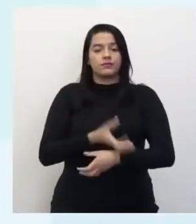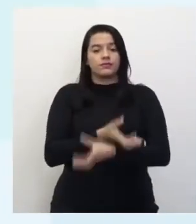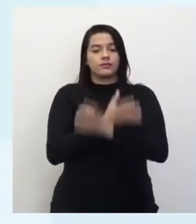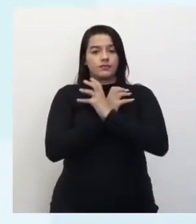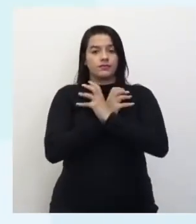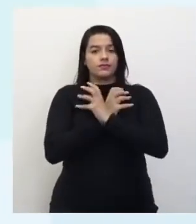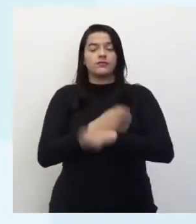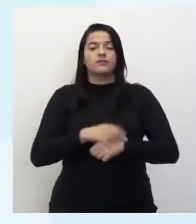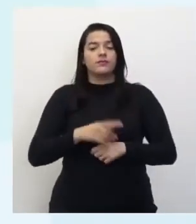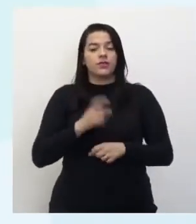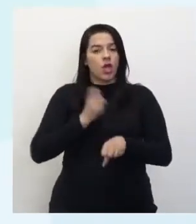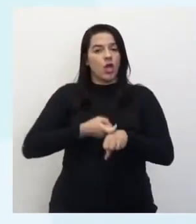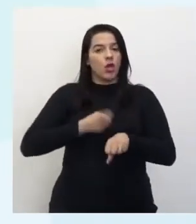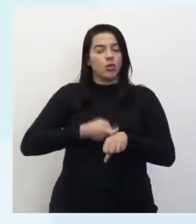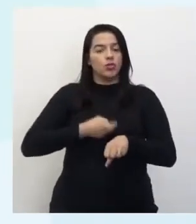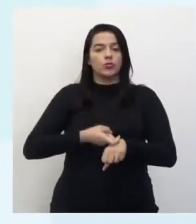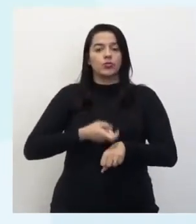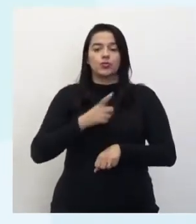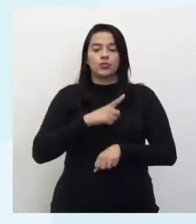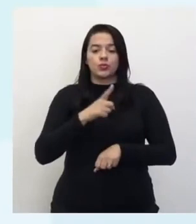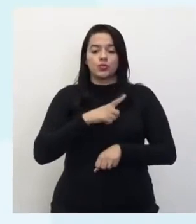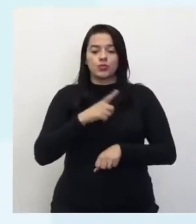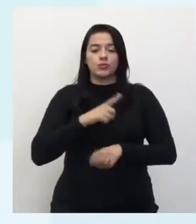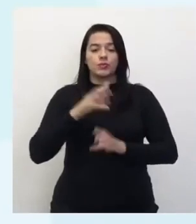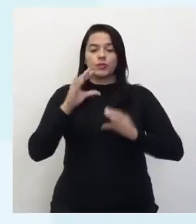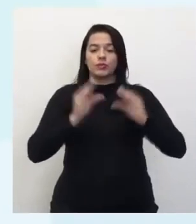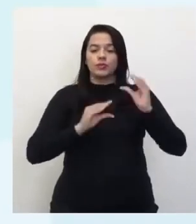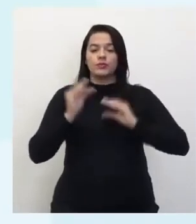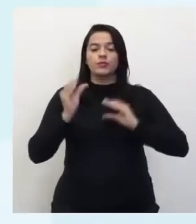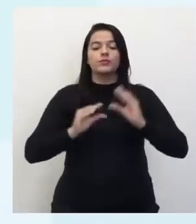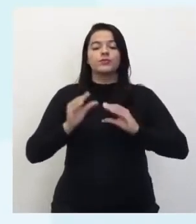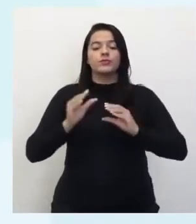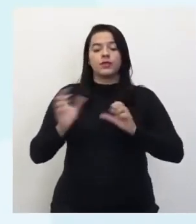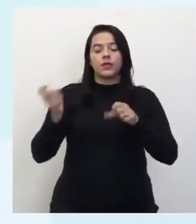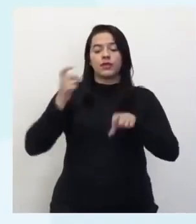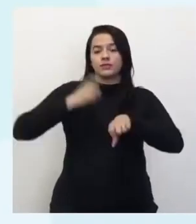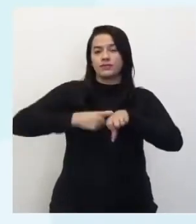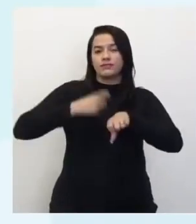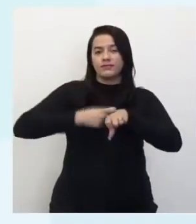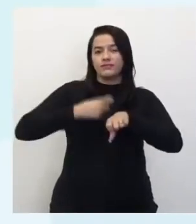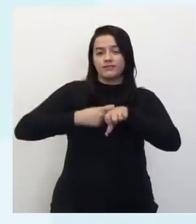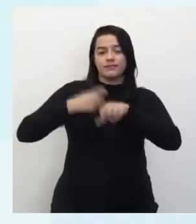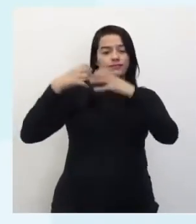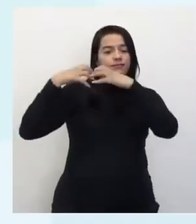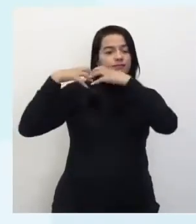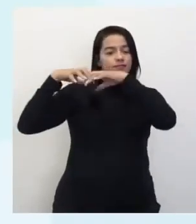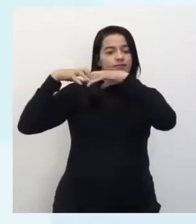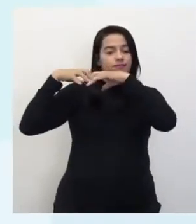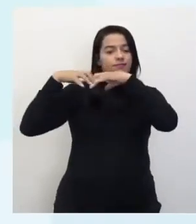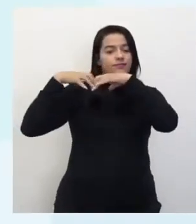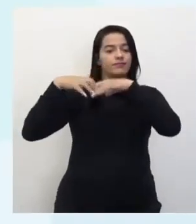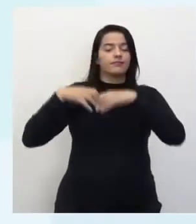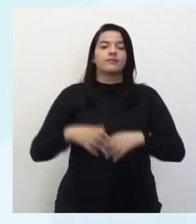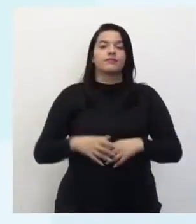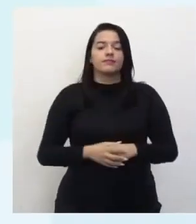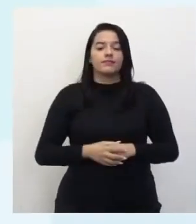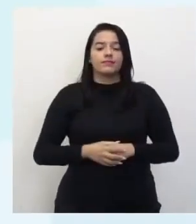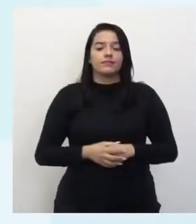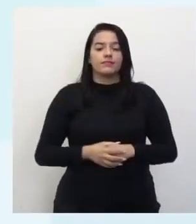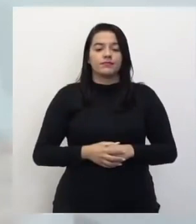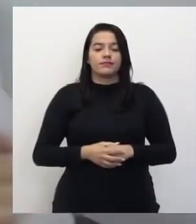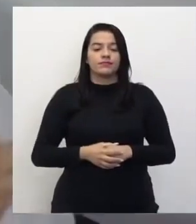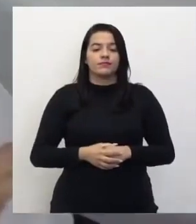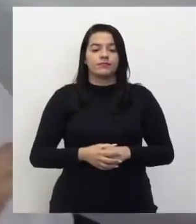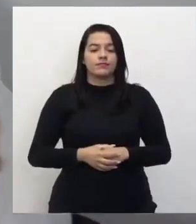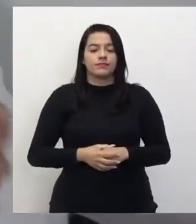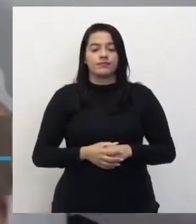eu considero articulações, tá? São articulações fixas do crânio, né? Houve um momento, pode voltar para a minha